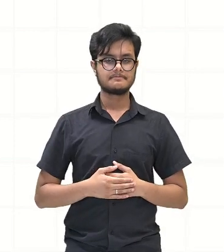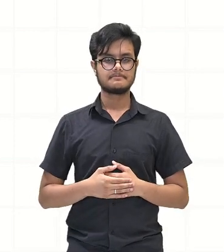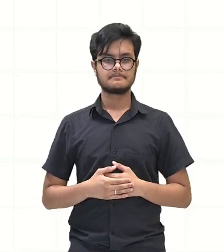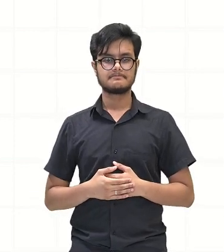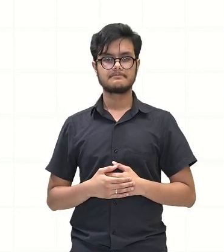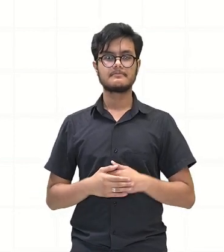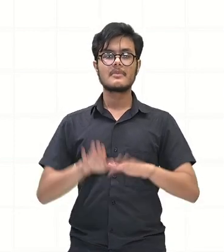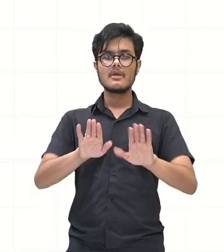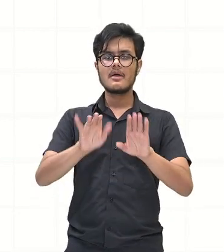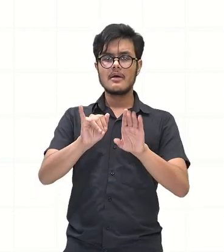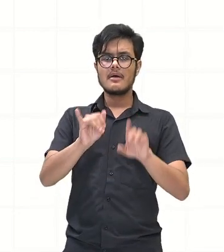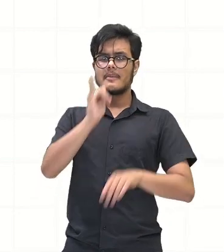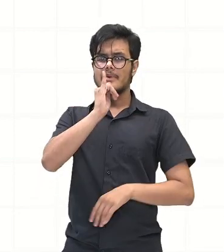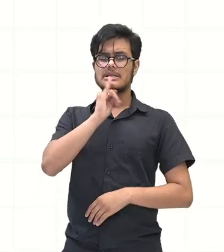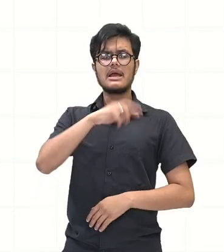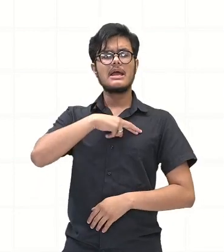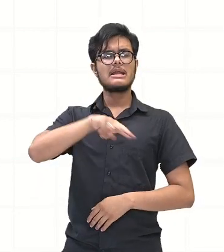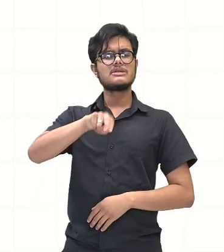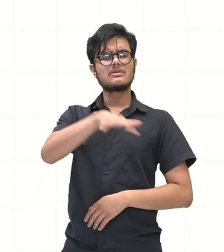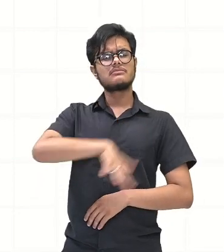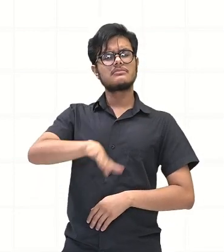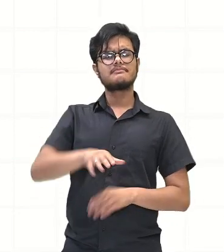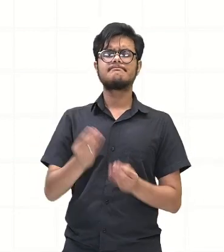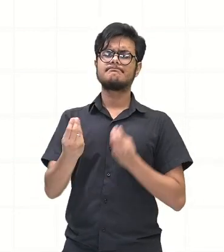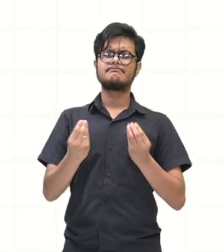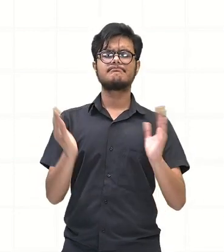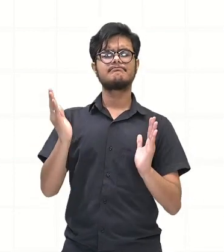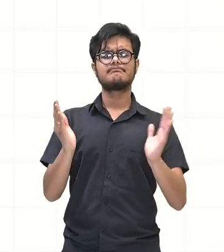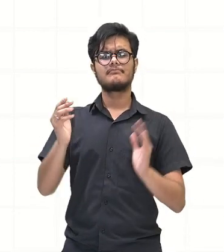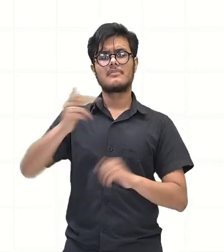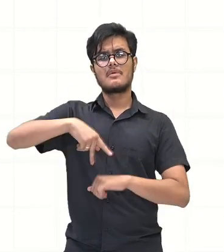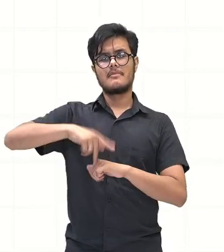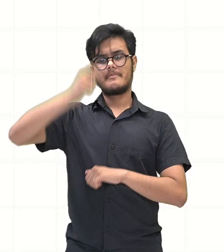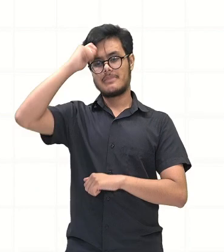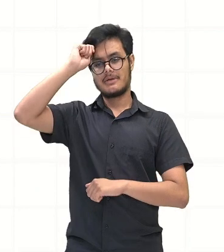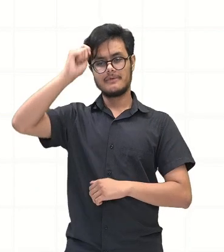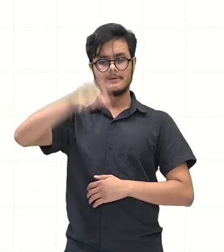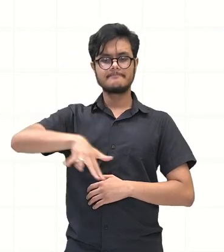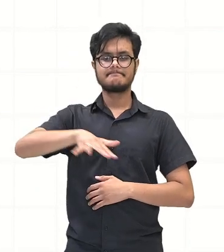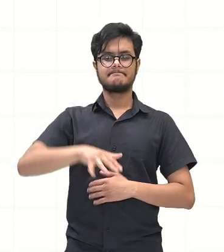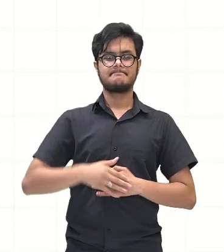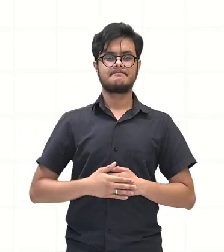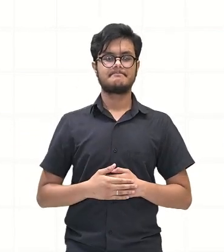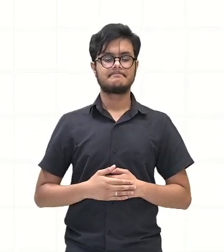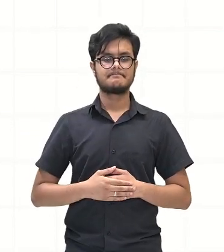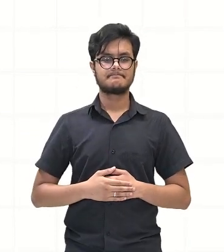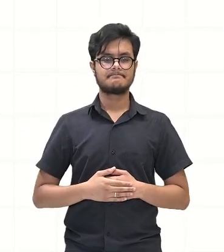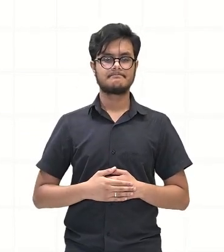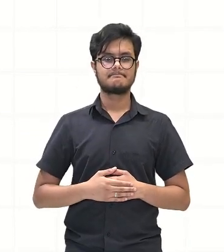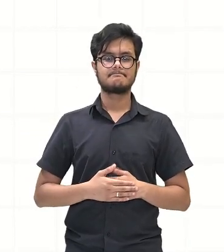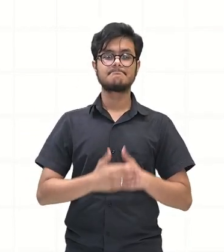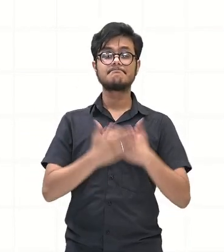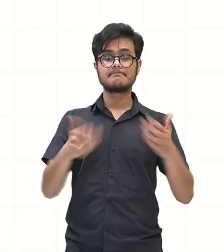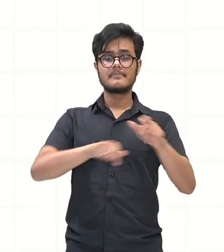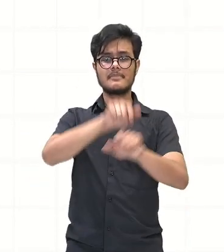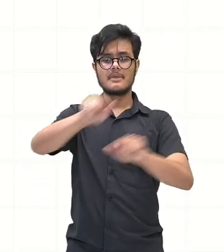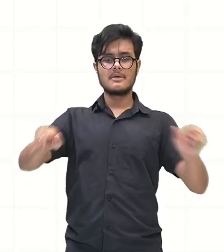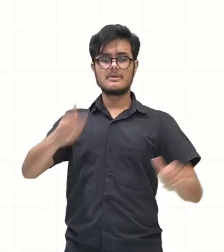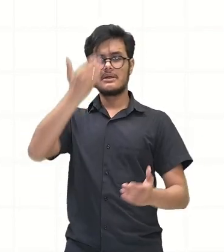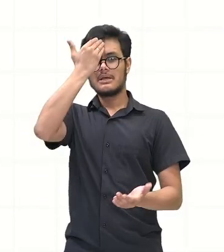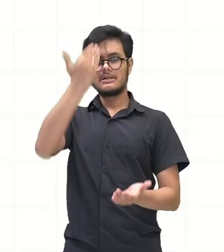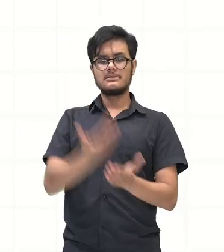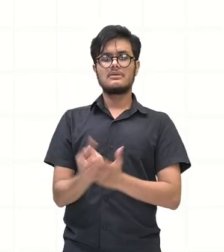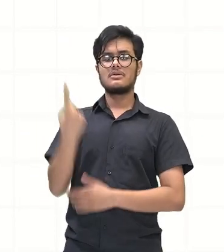relação à religiosidade, como é que vai estar a estrutura religiosa africana? A maioria dos povos